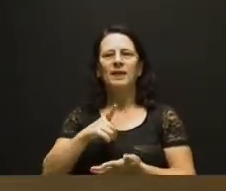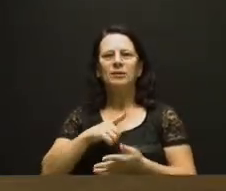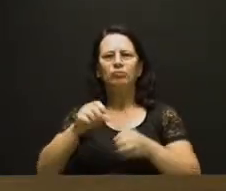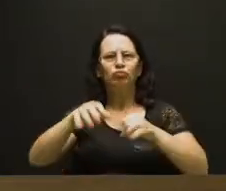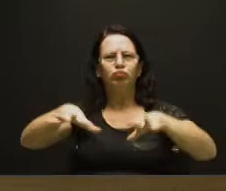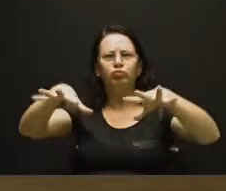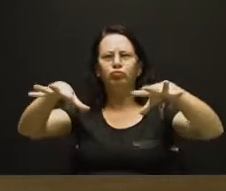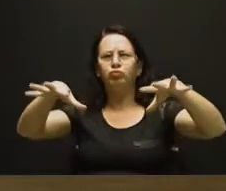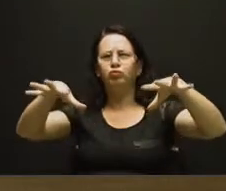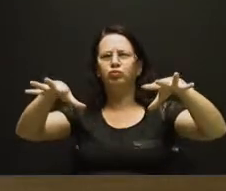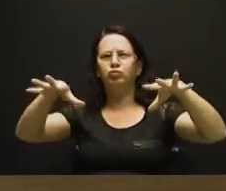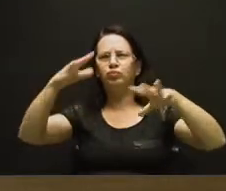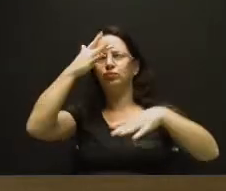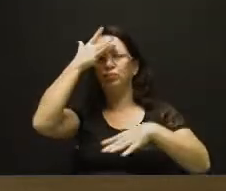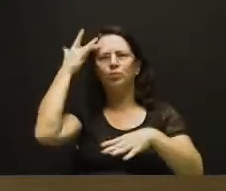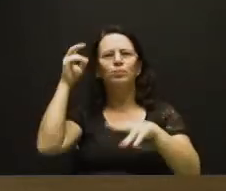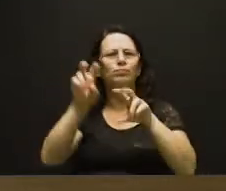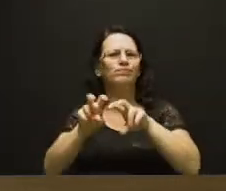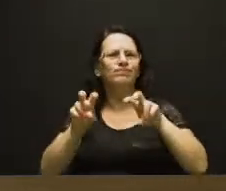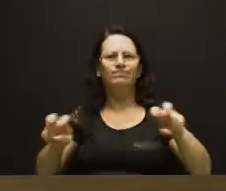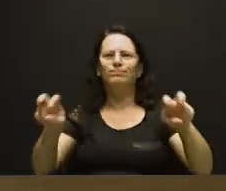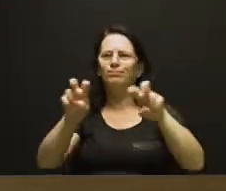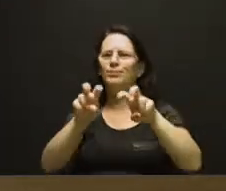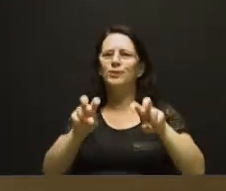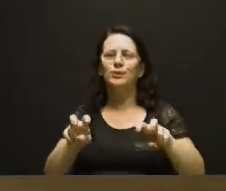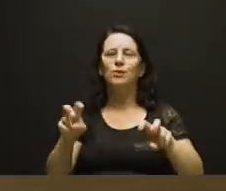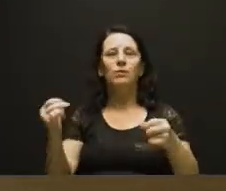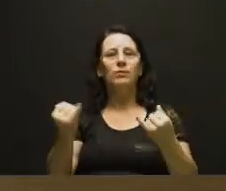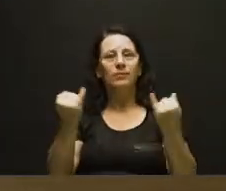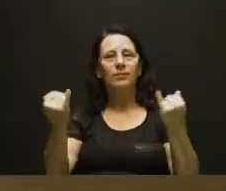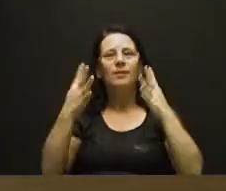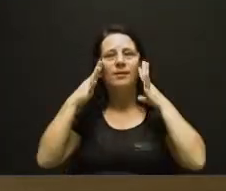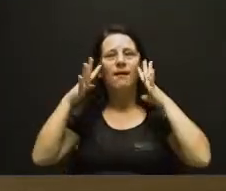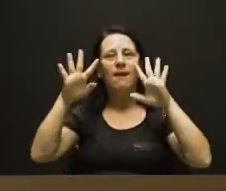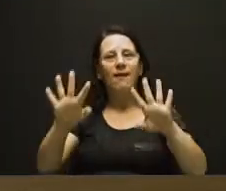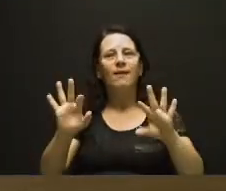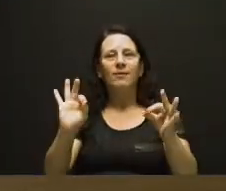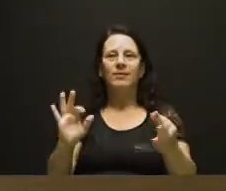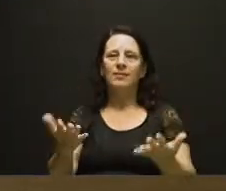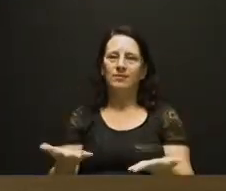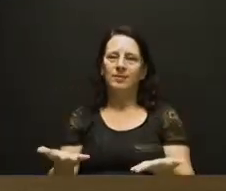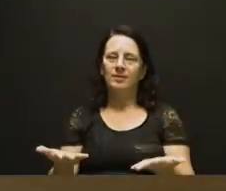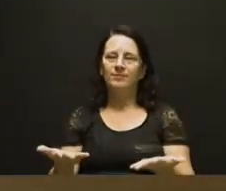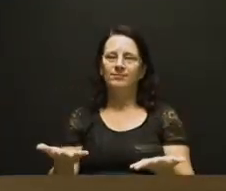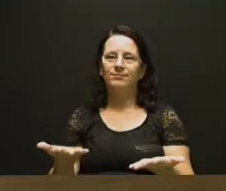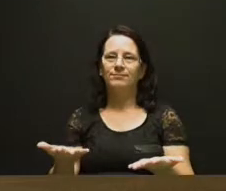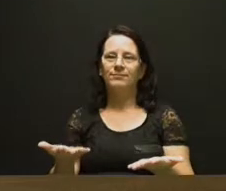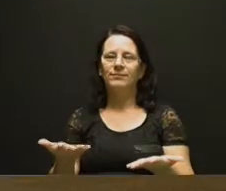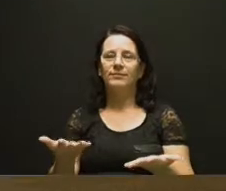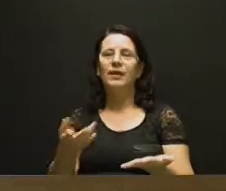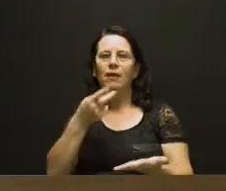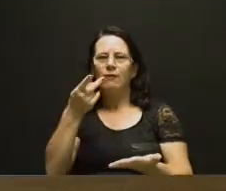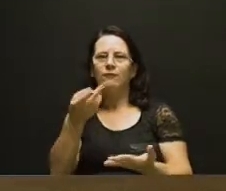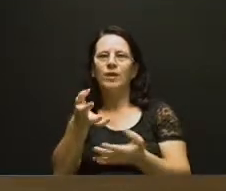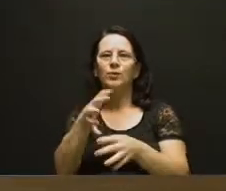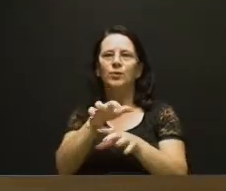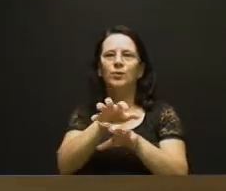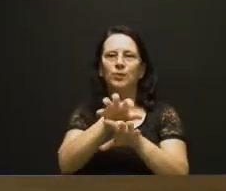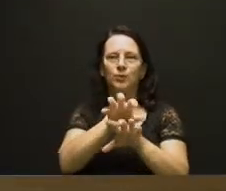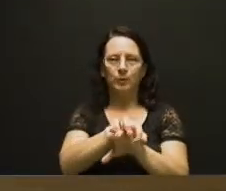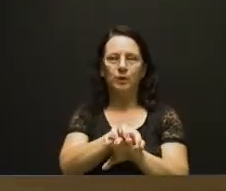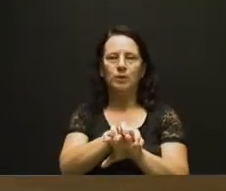momento cheio de pessoas interessadas aí falaram incluir eu acho que